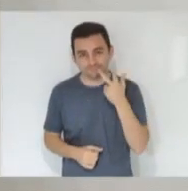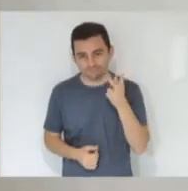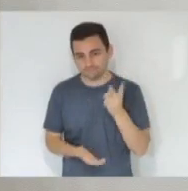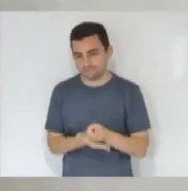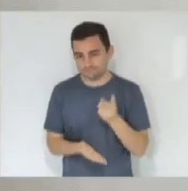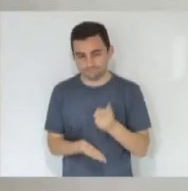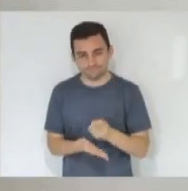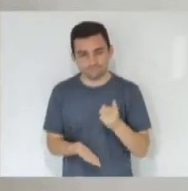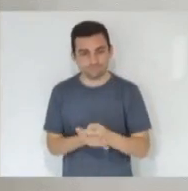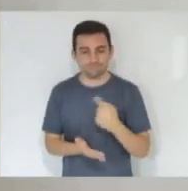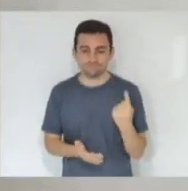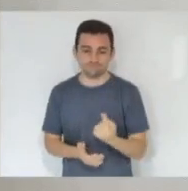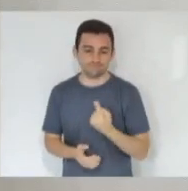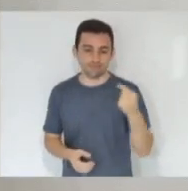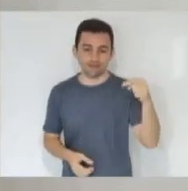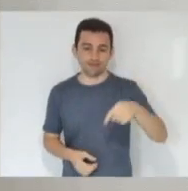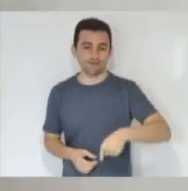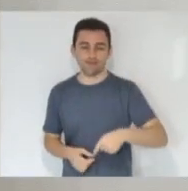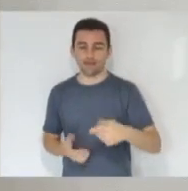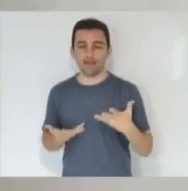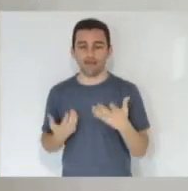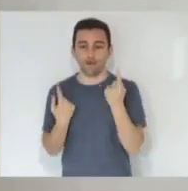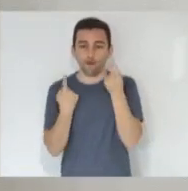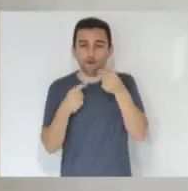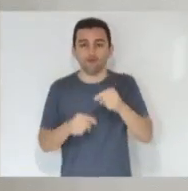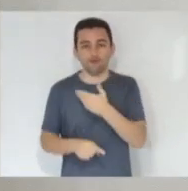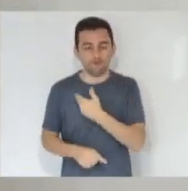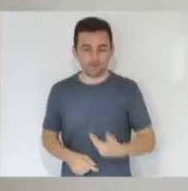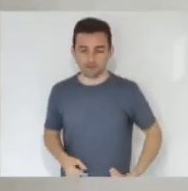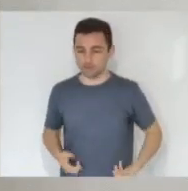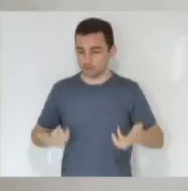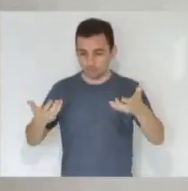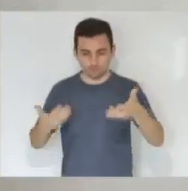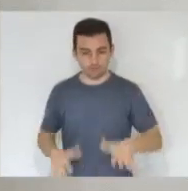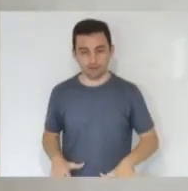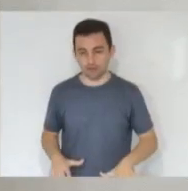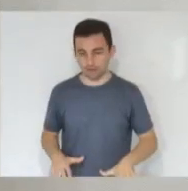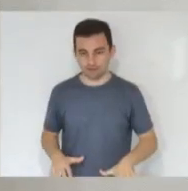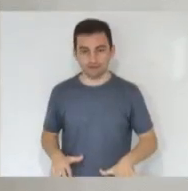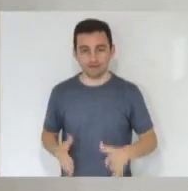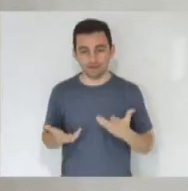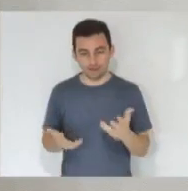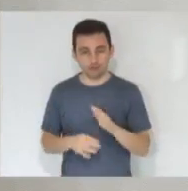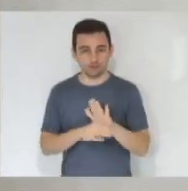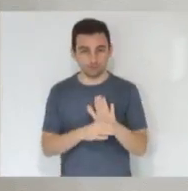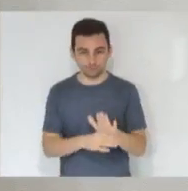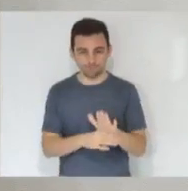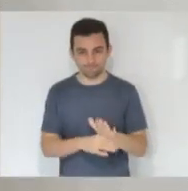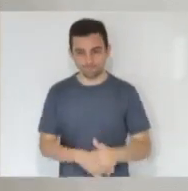estamos aqui para fazer oposição a governo nenhum. Pelo contrário, nós queremos ajudar o governo.